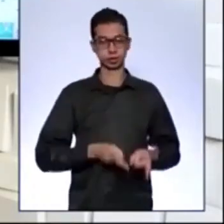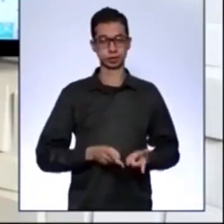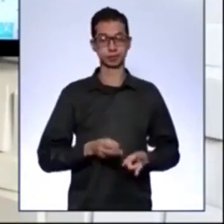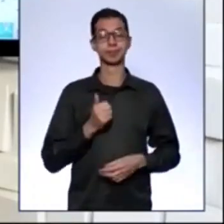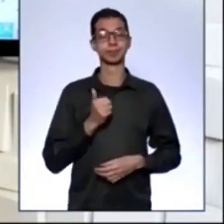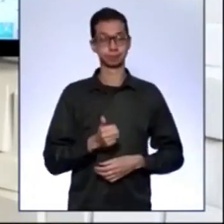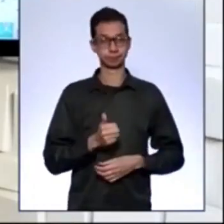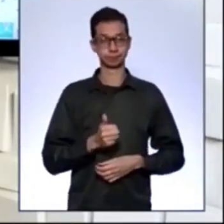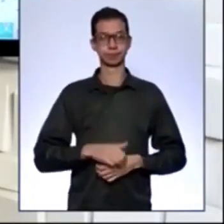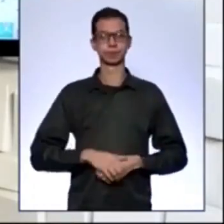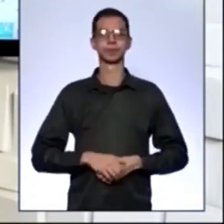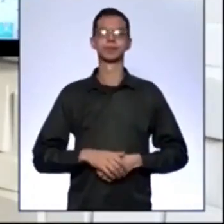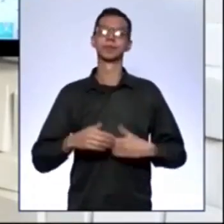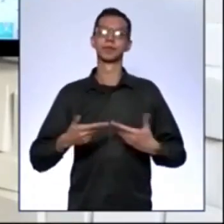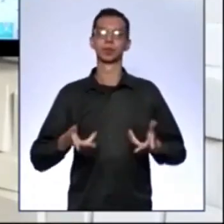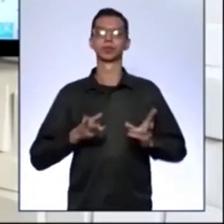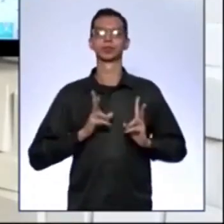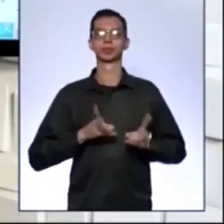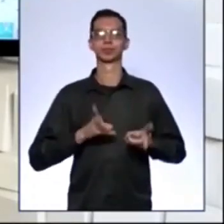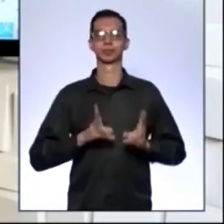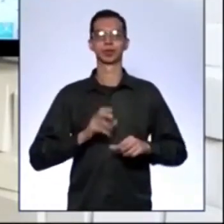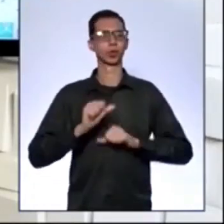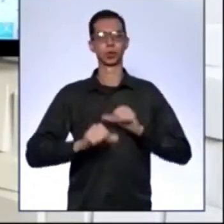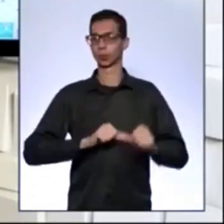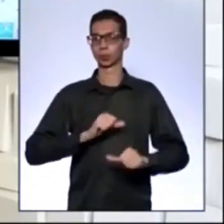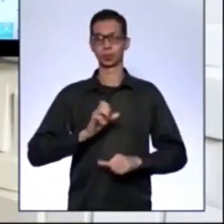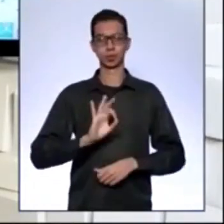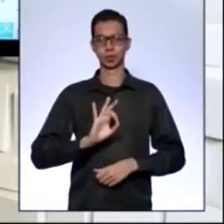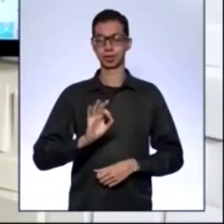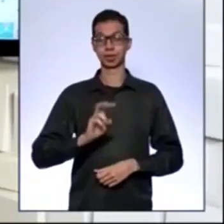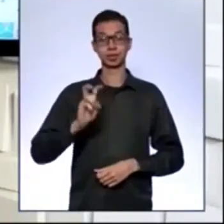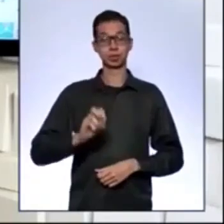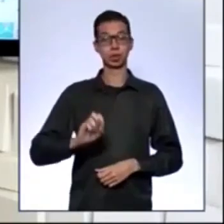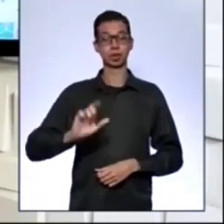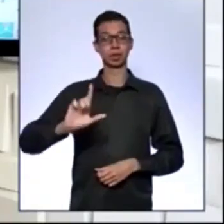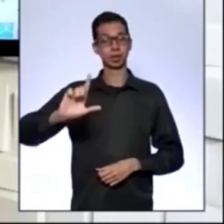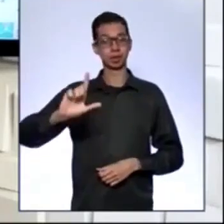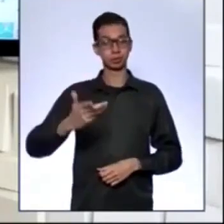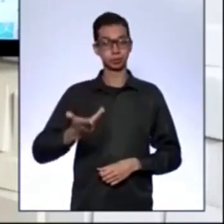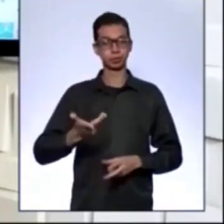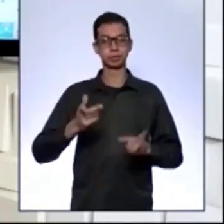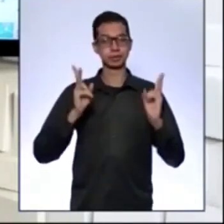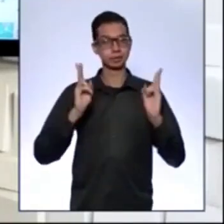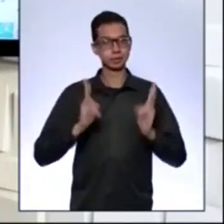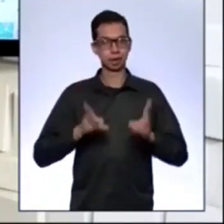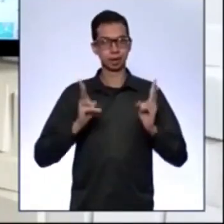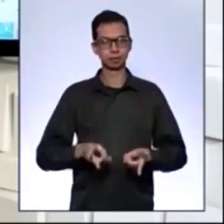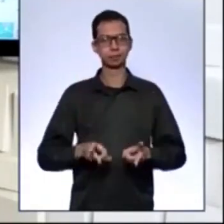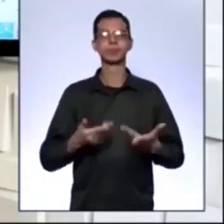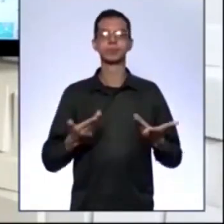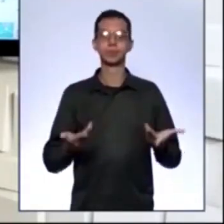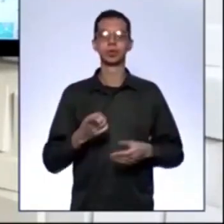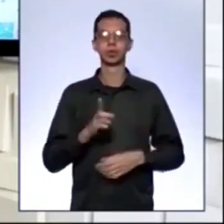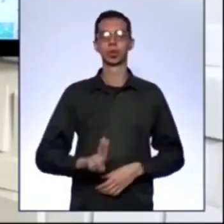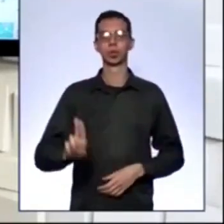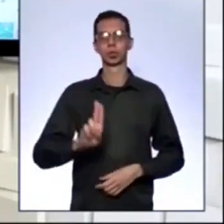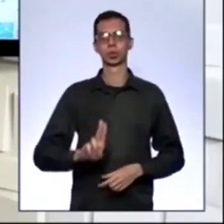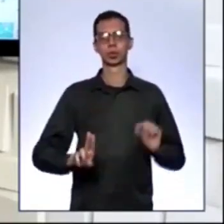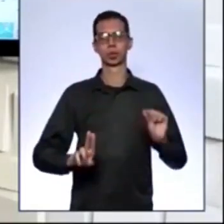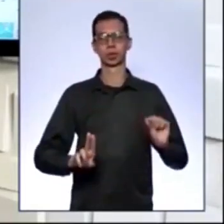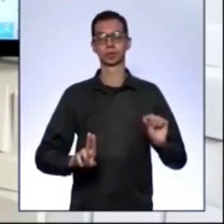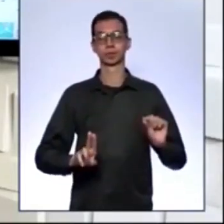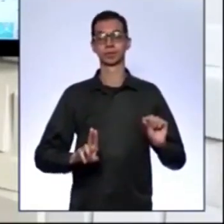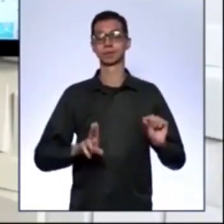é constante não muda 50 litros para sempre Então você vai usar o